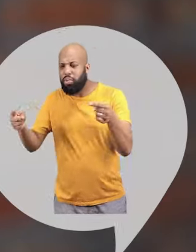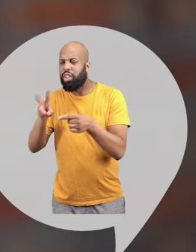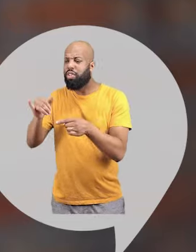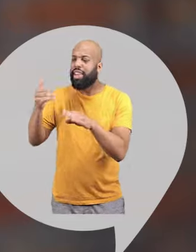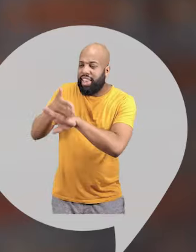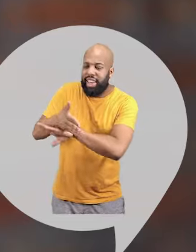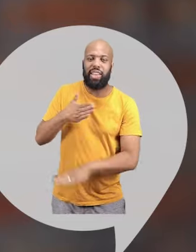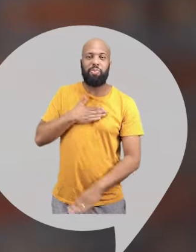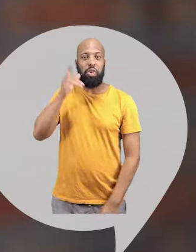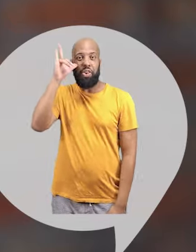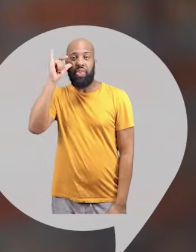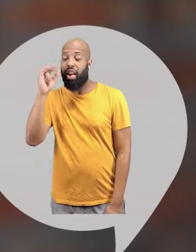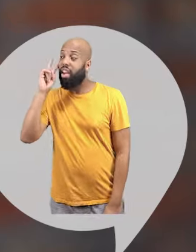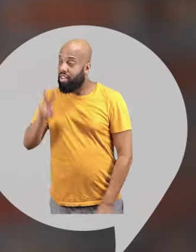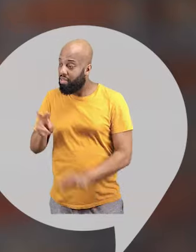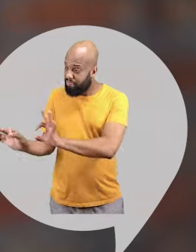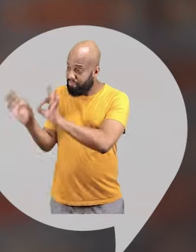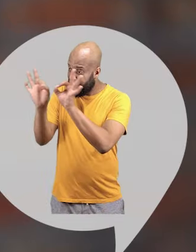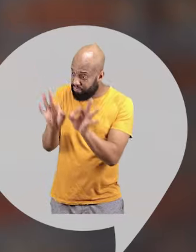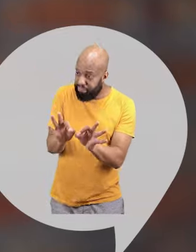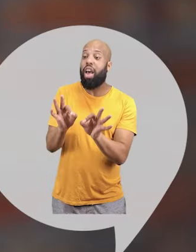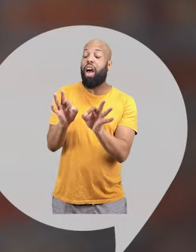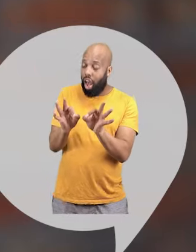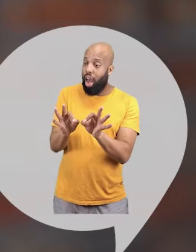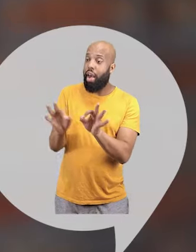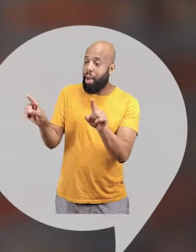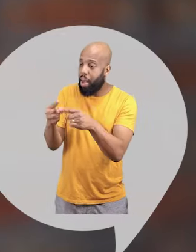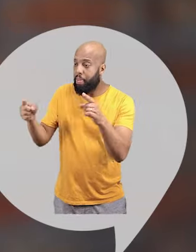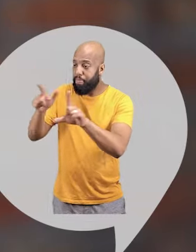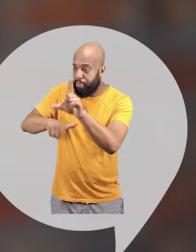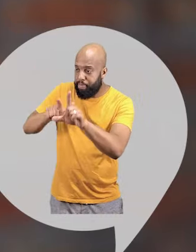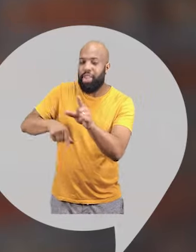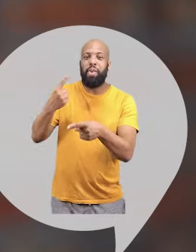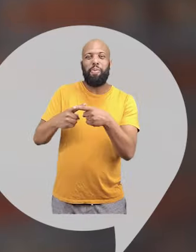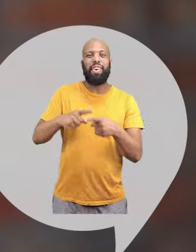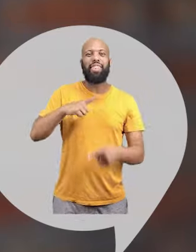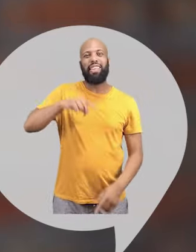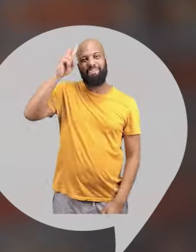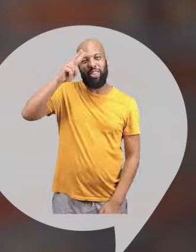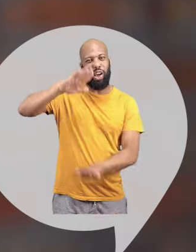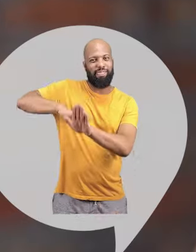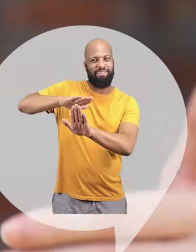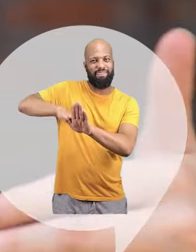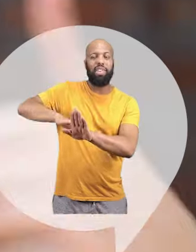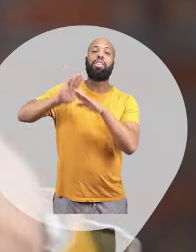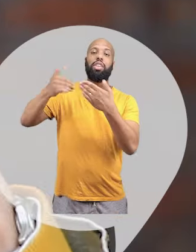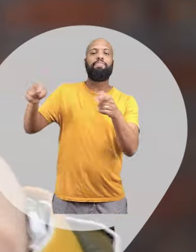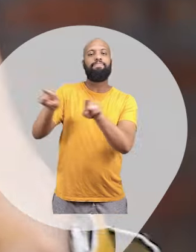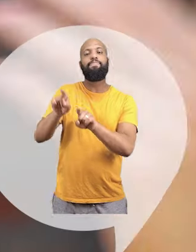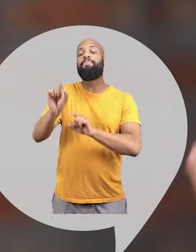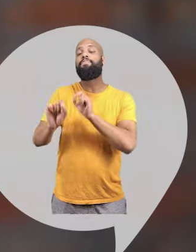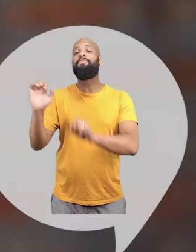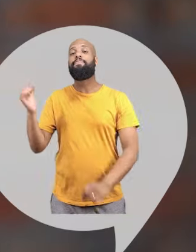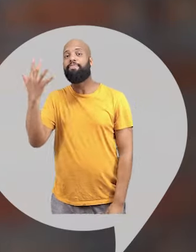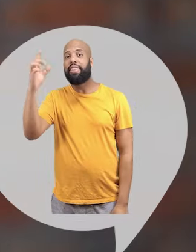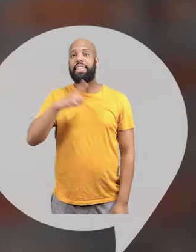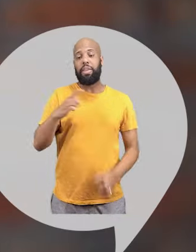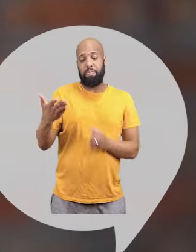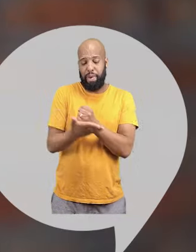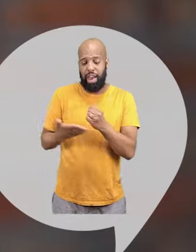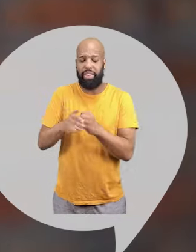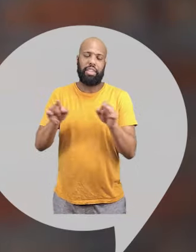escreveu essa música daí você vai você entra no meu Instagram seu você dá uma olhada você tipo assim é legal porque tem história para contar e também isso cria